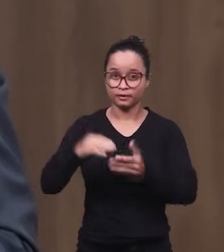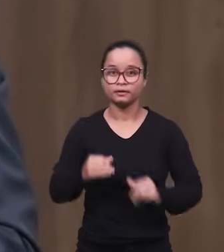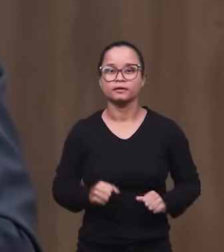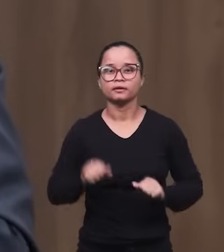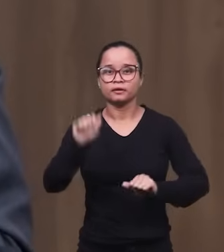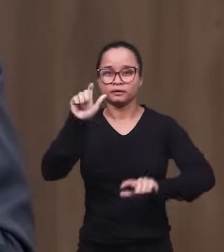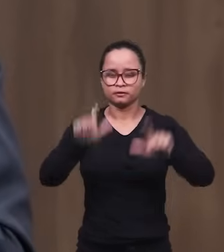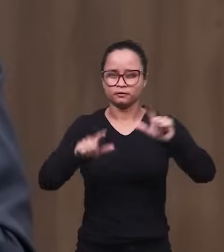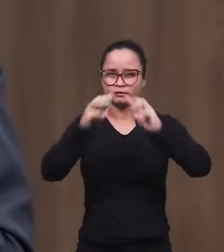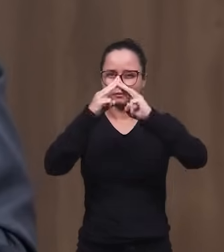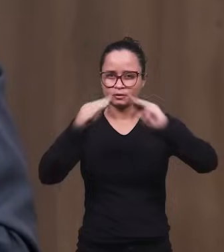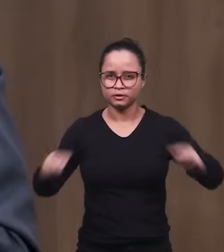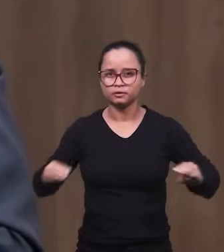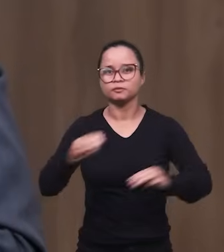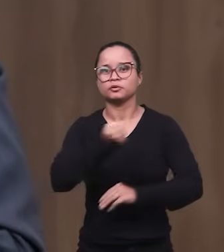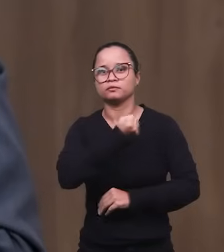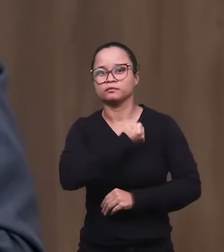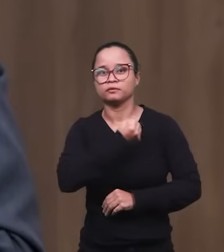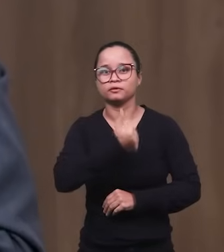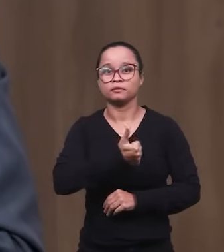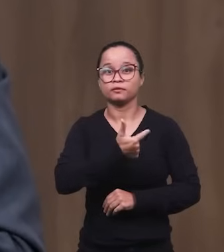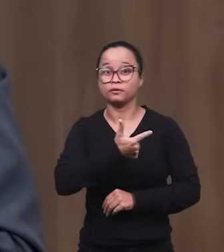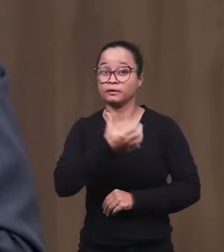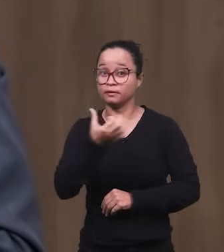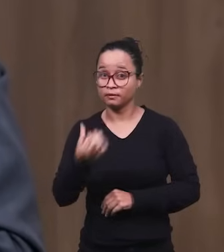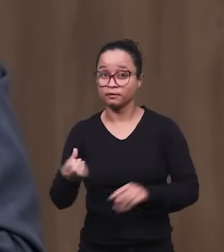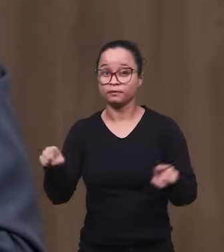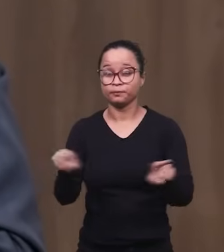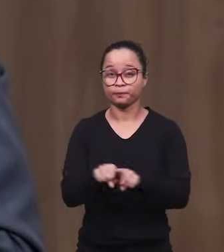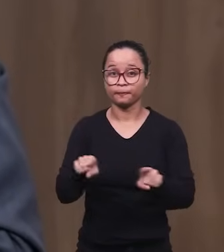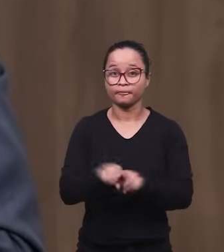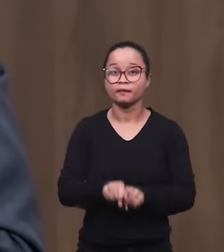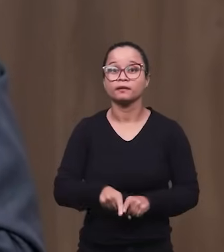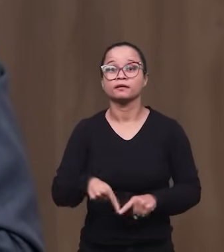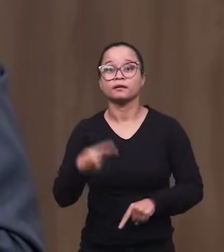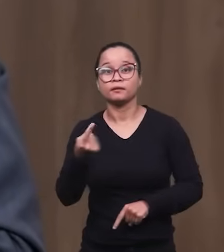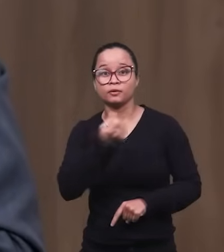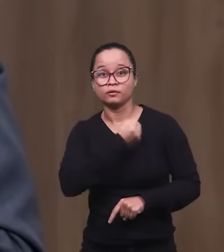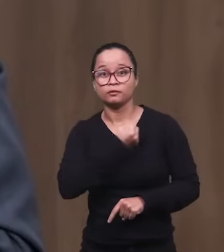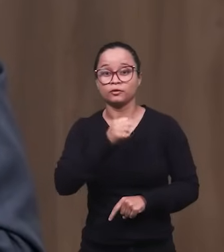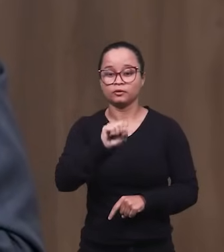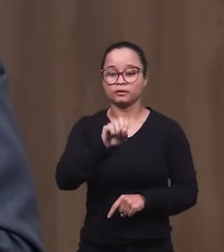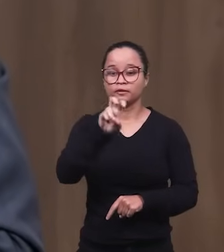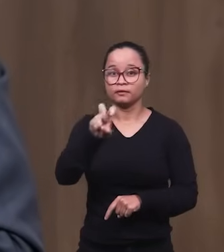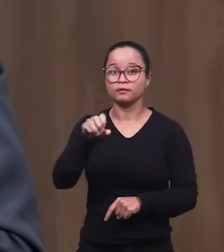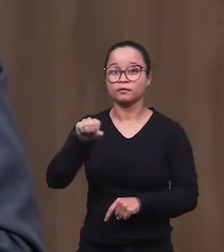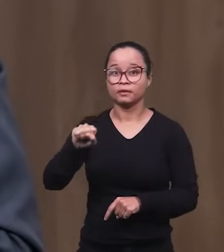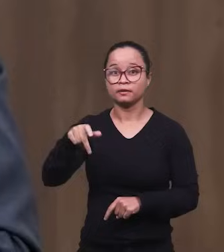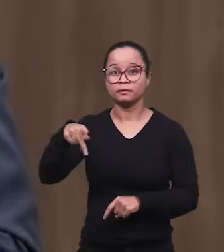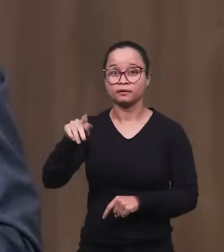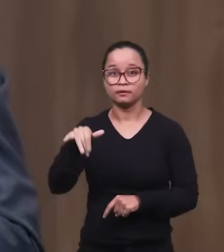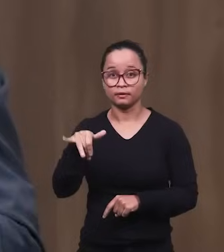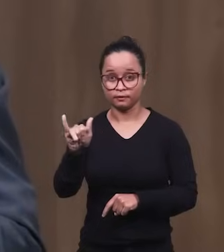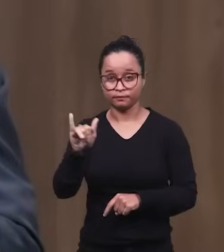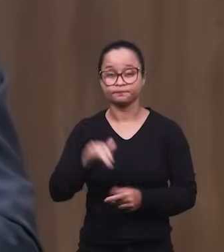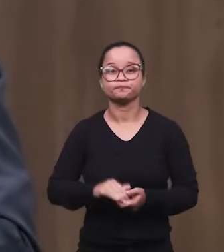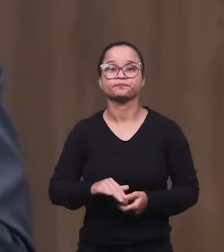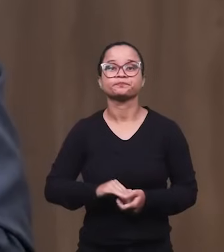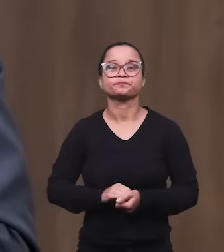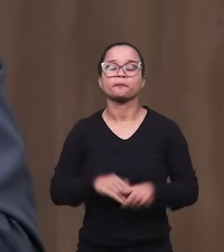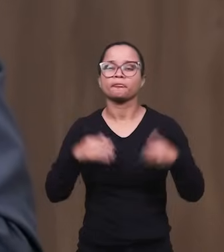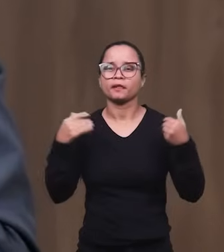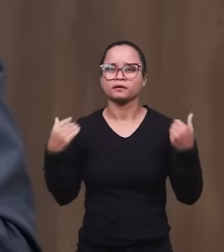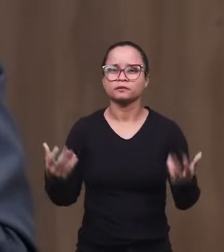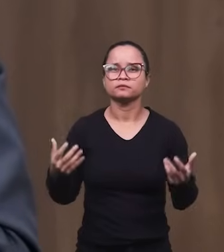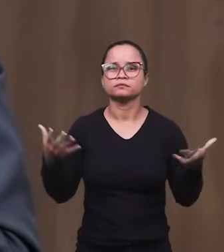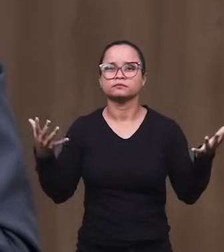TV Manaim, pelo canal 126 via Embratel, também o canal 85 via Sky Livre. O tema do episódio